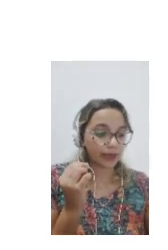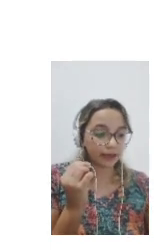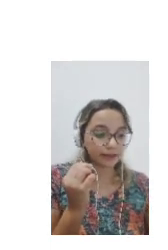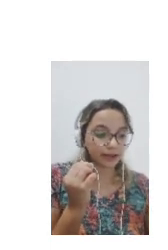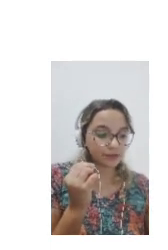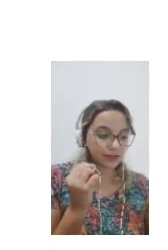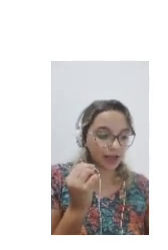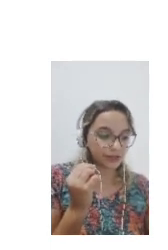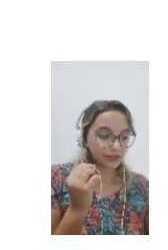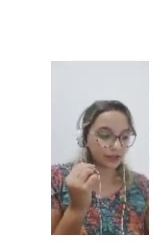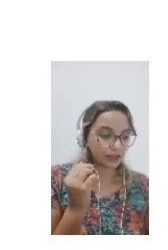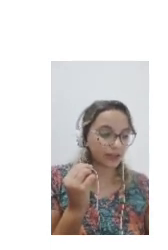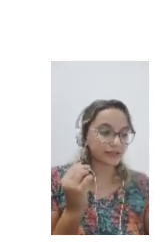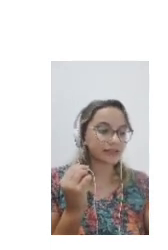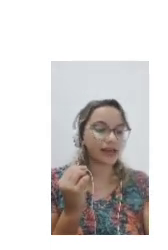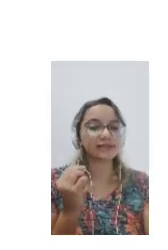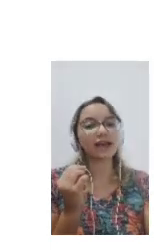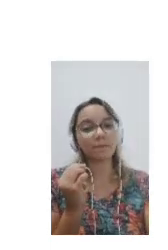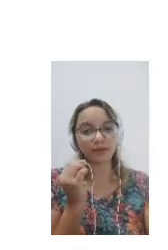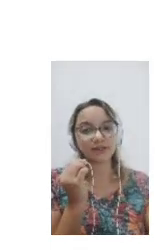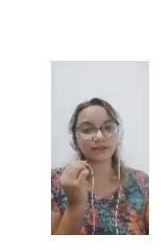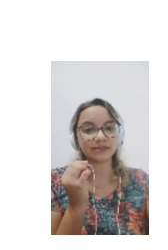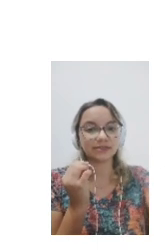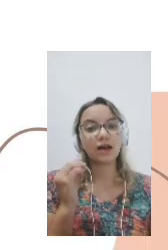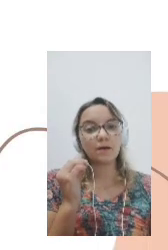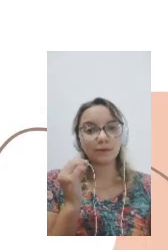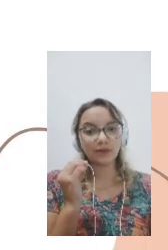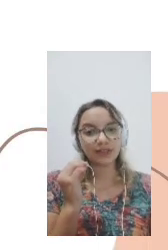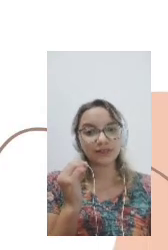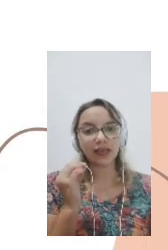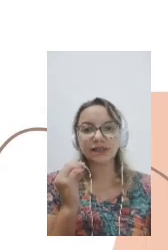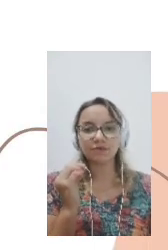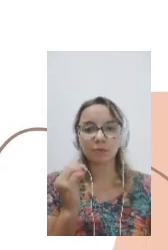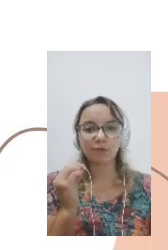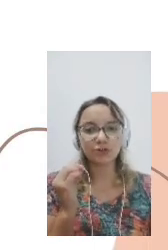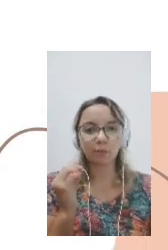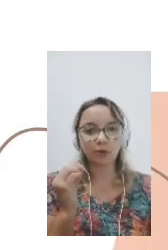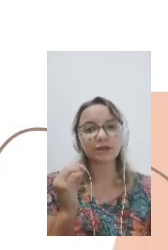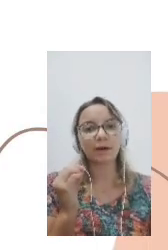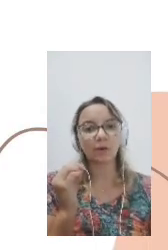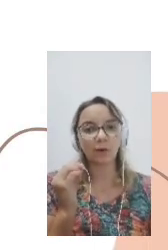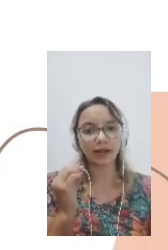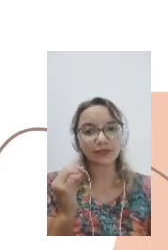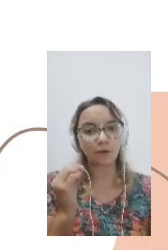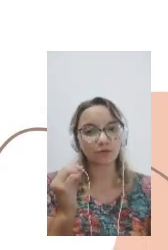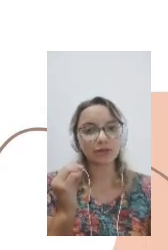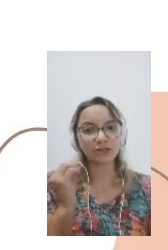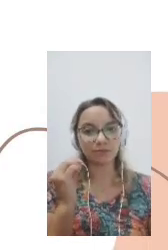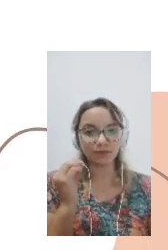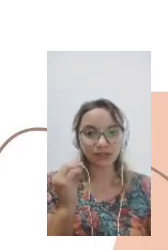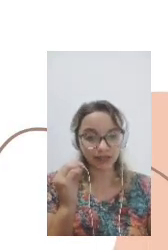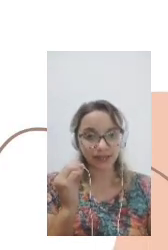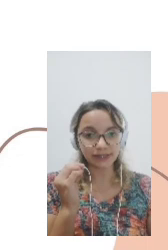pois é interatividade que a CCS almeja. Bom, gente, esse foi o meu vídeo posto para o Congresso